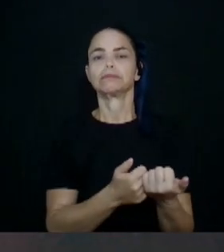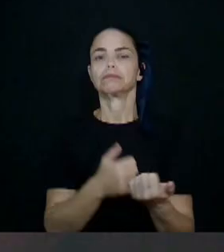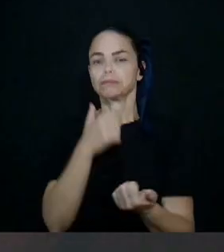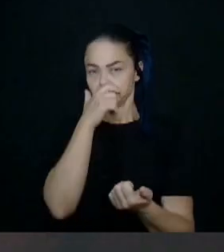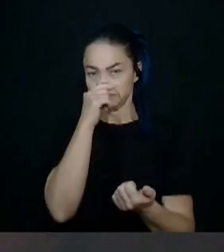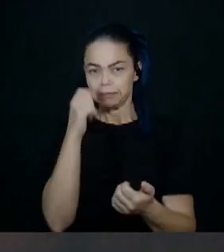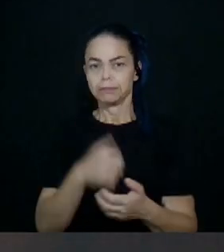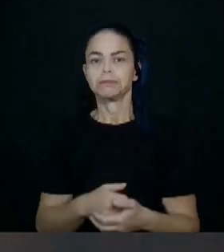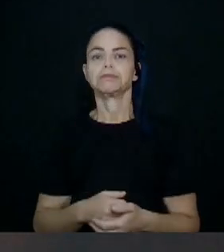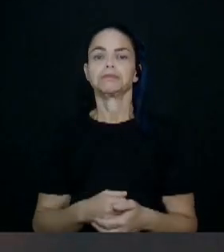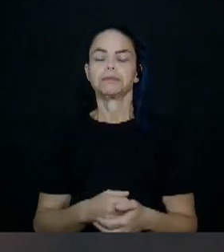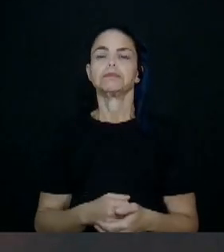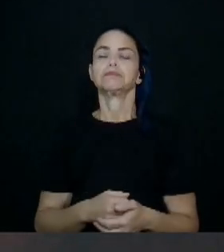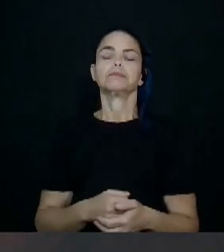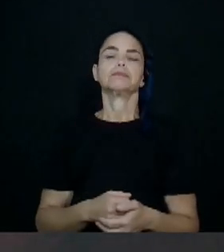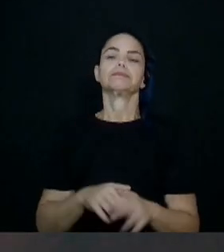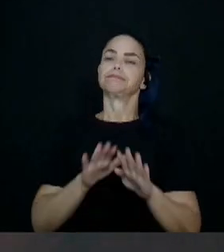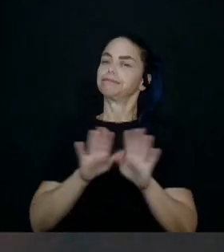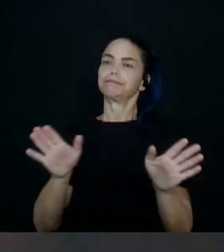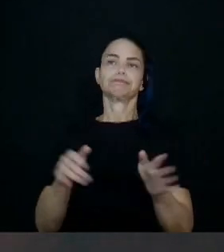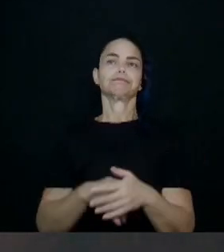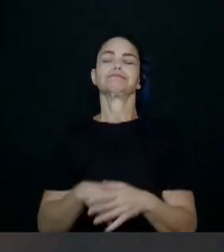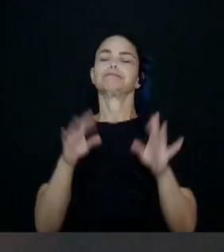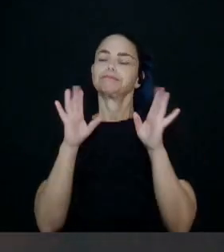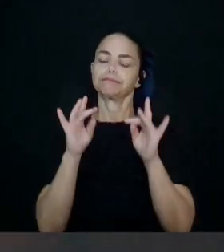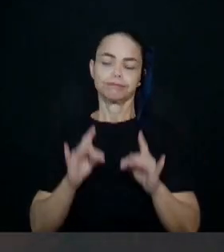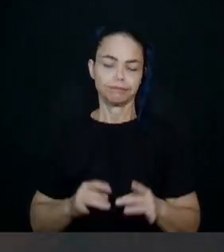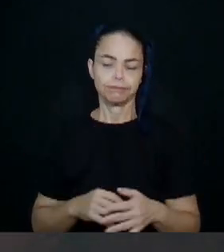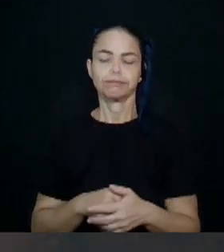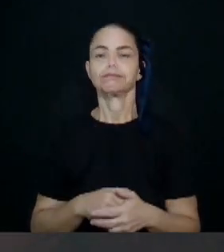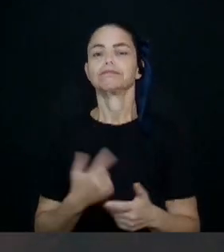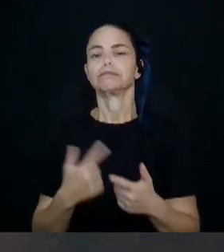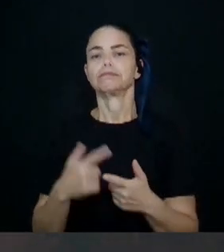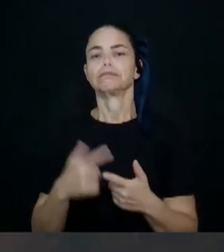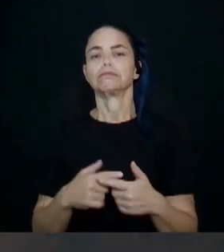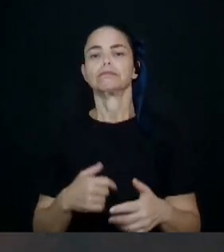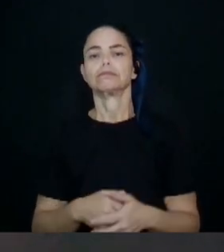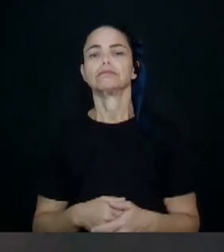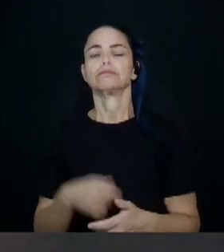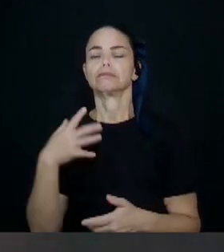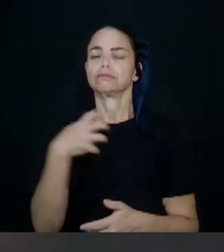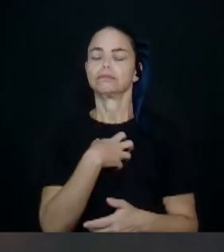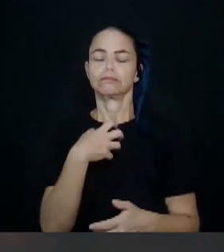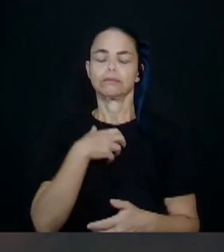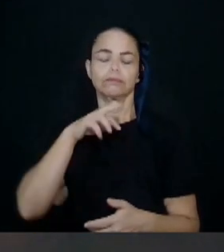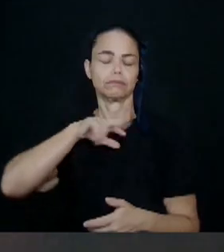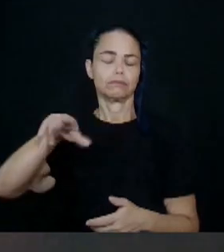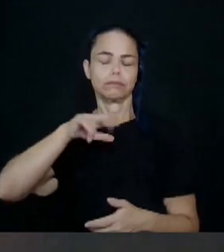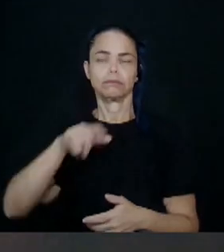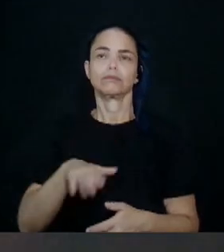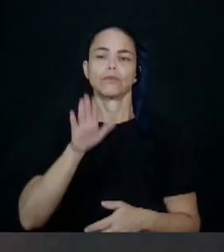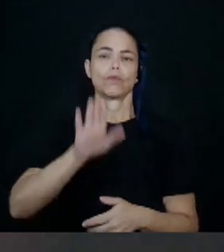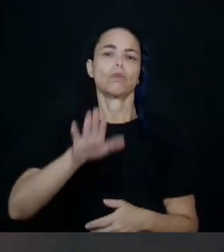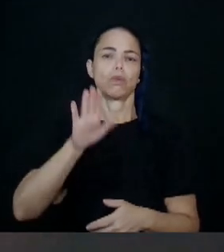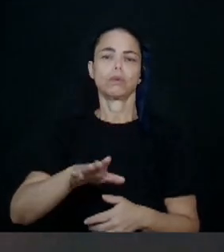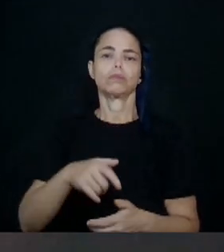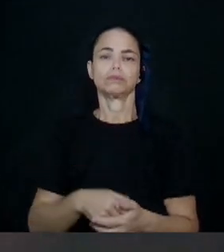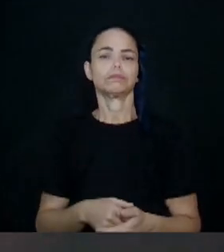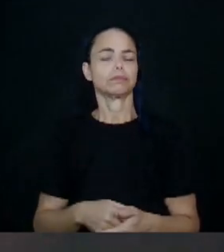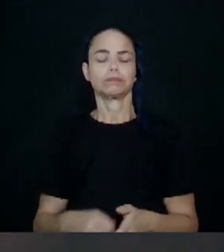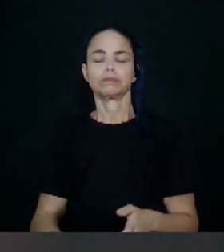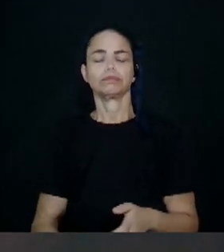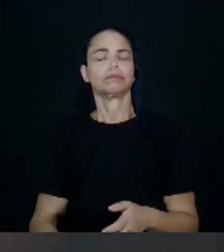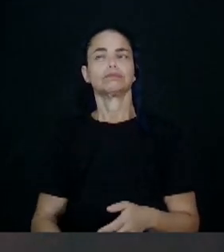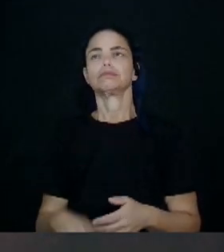esse é o mais detalhado, porque você sente a diferença de buzina numa cidade que você não